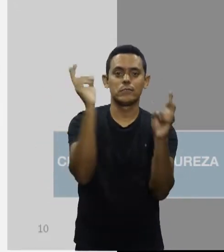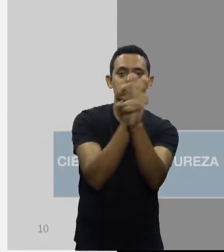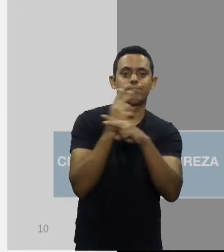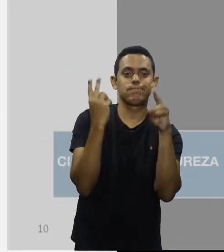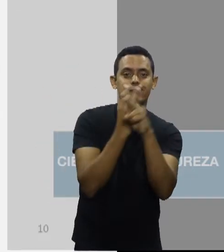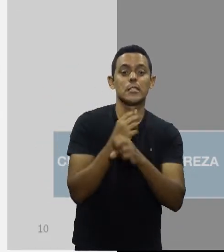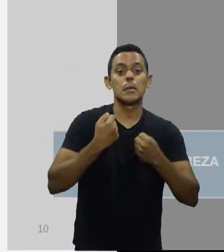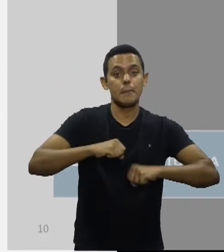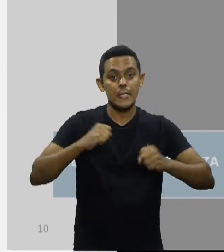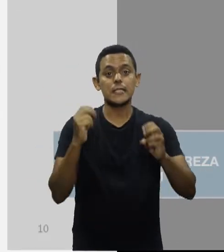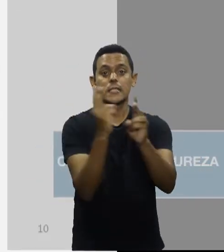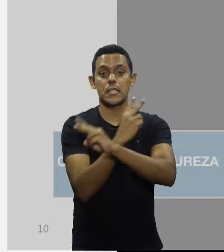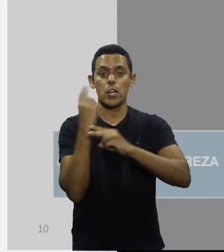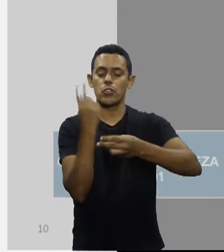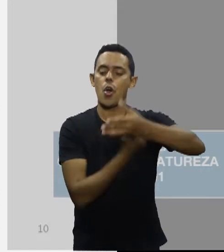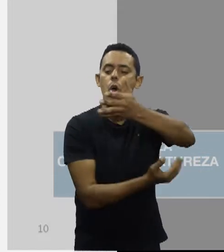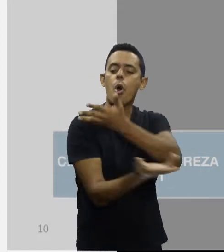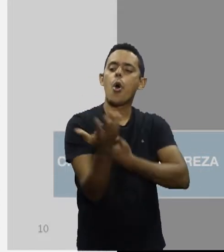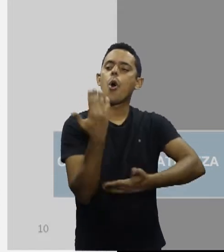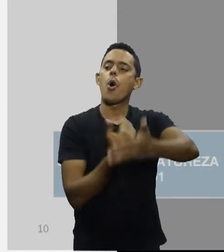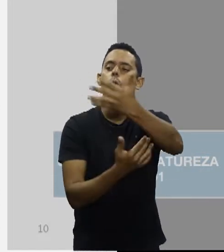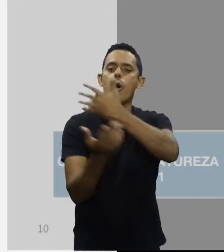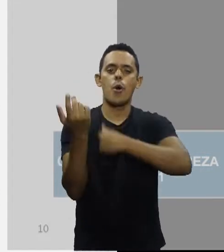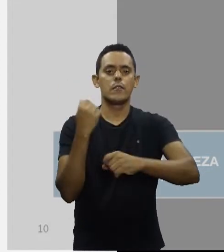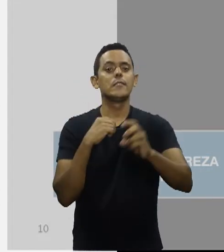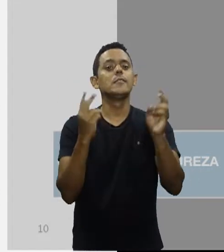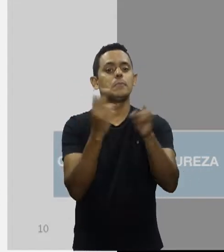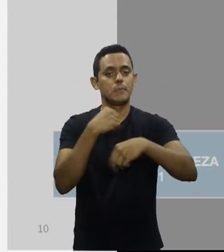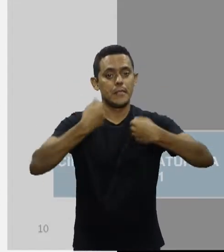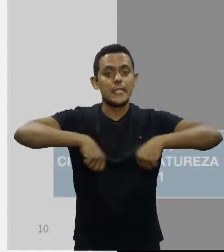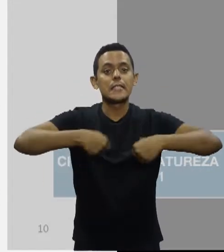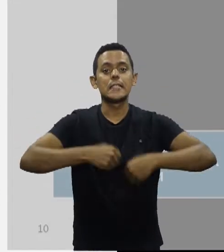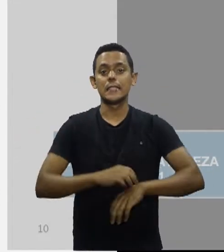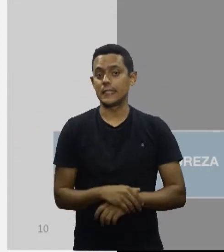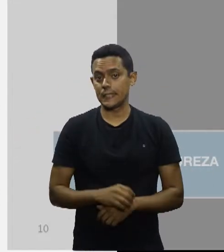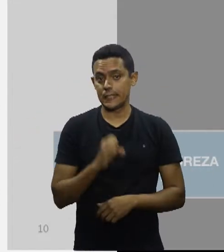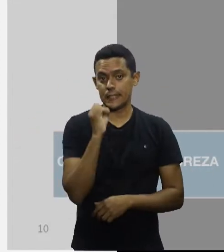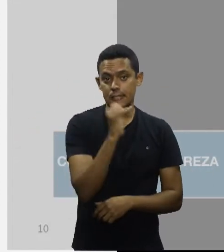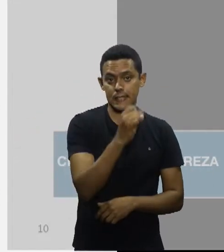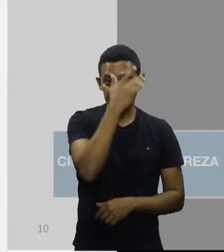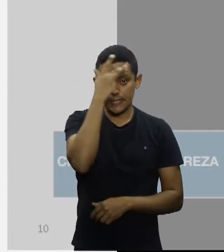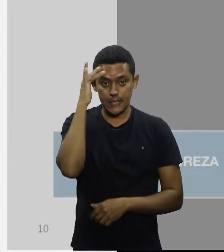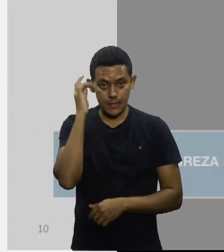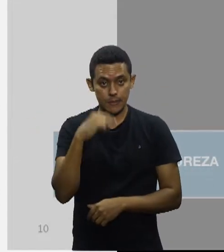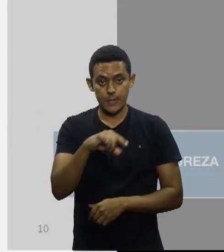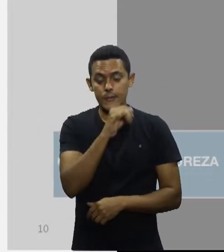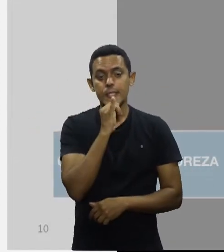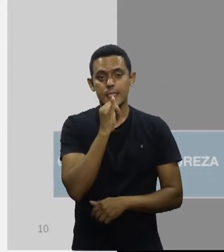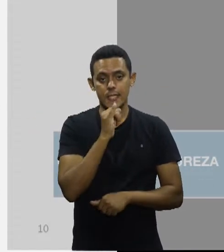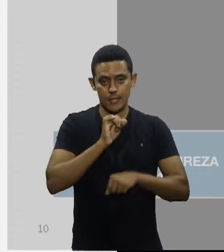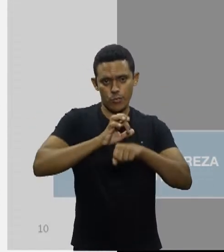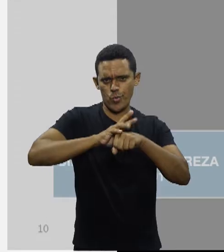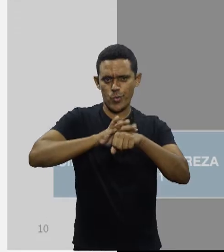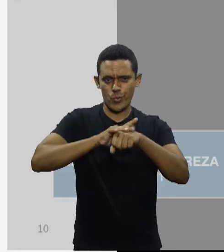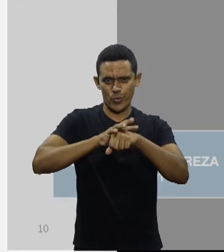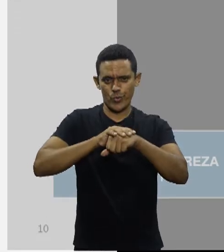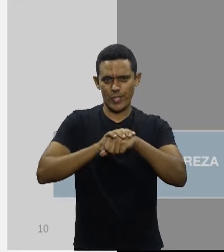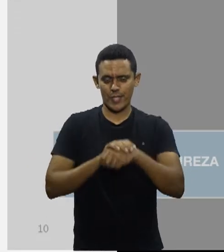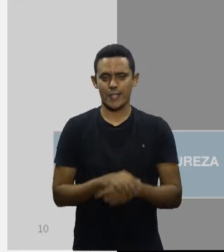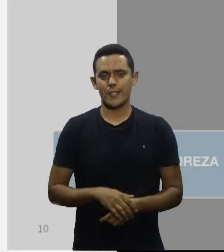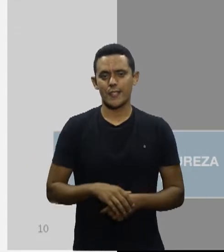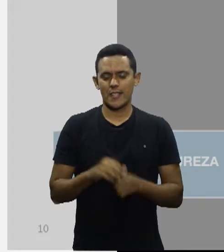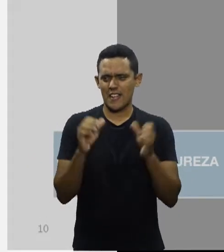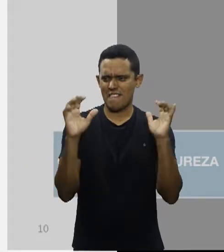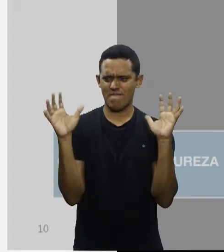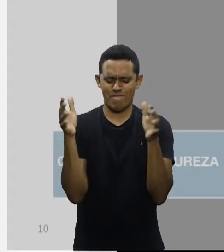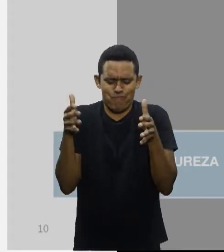A circulação do ar é muito importante também para que se tem alguém que esteja exalando o vírus, a circulação do ar